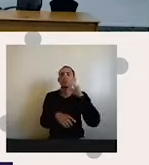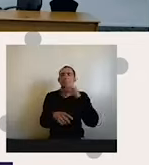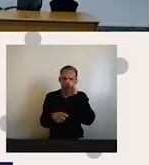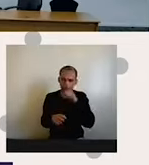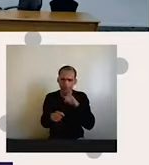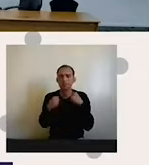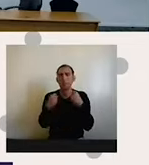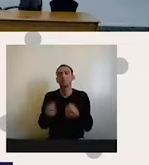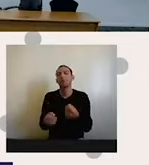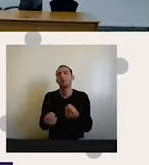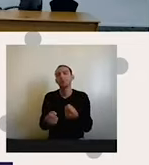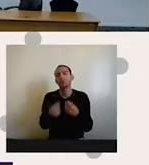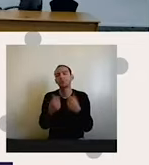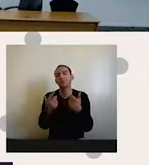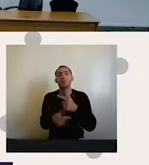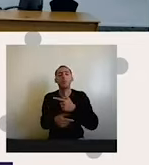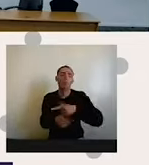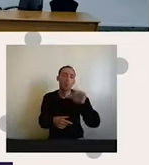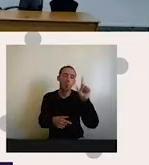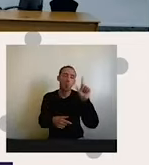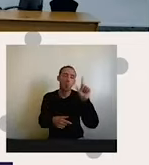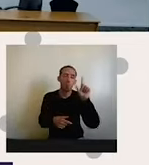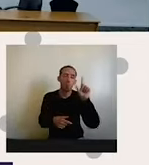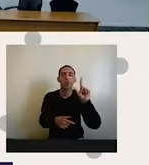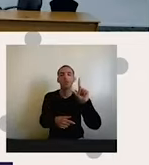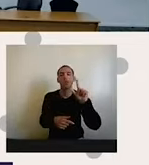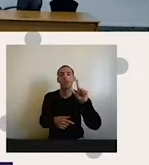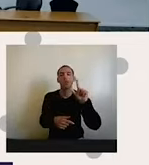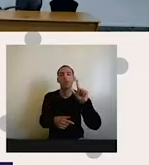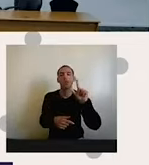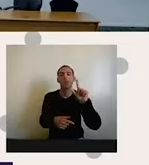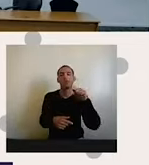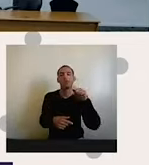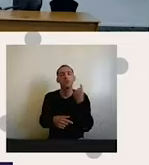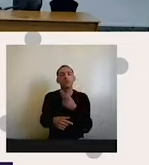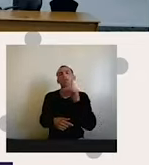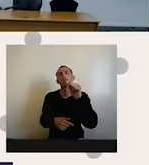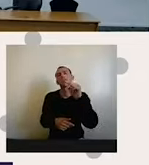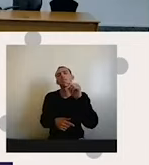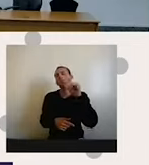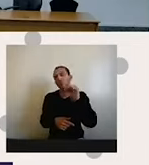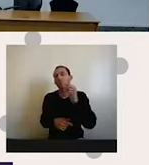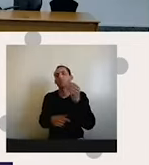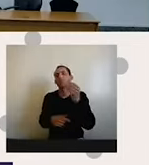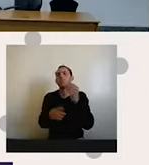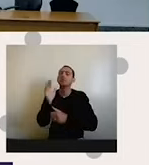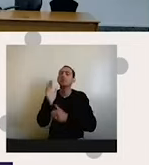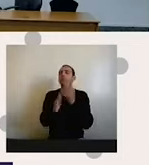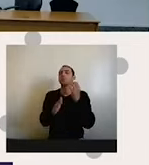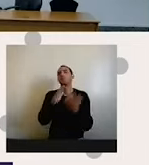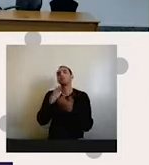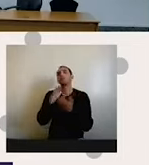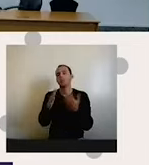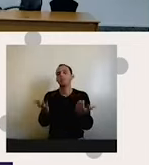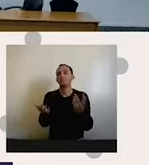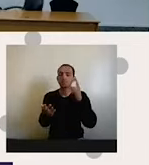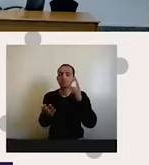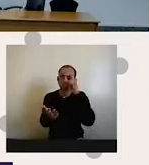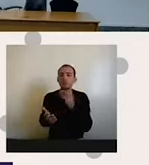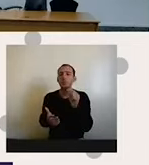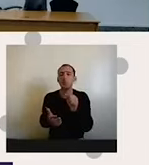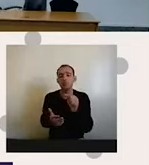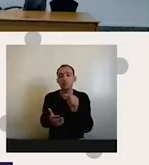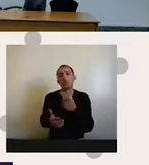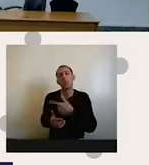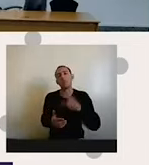gente puxa por outras vias e os dados não estão como foram apresentados. As